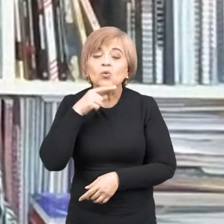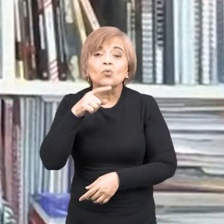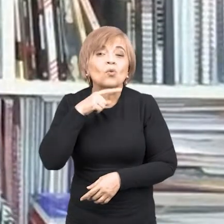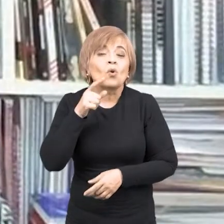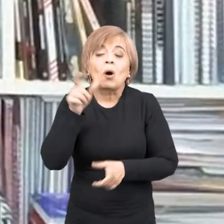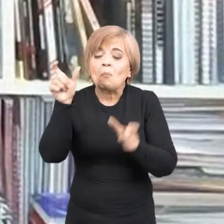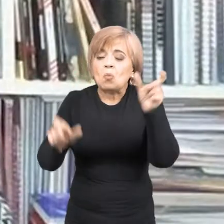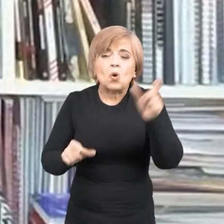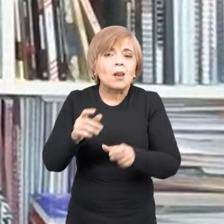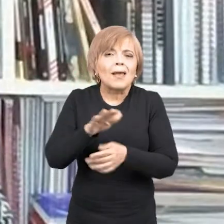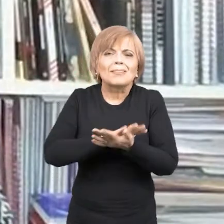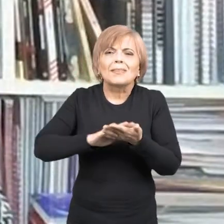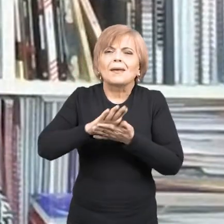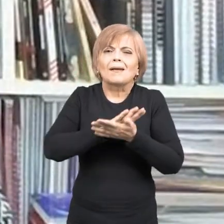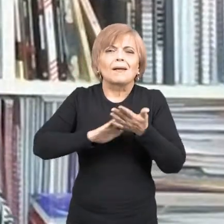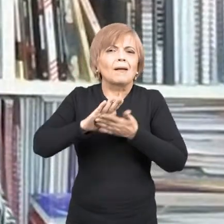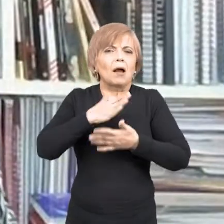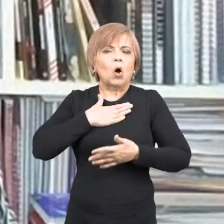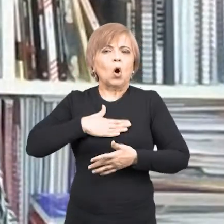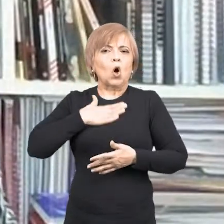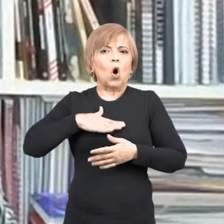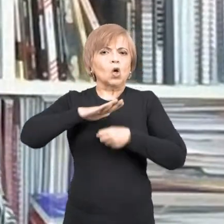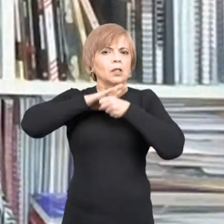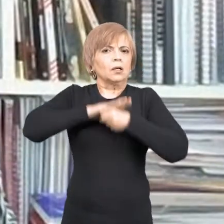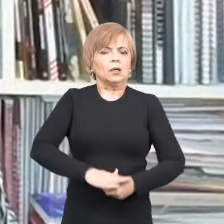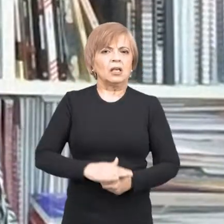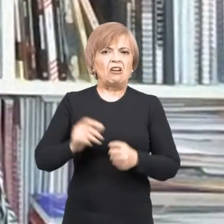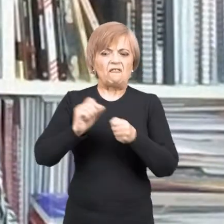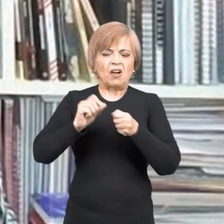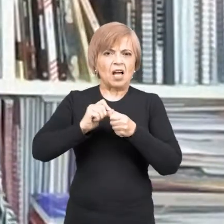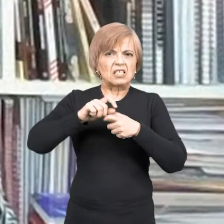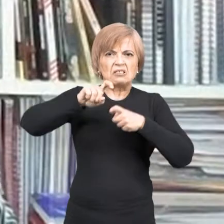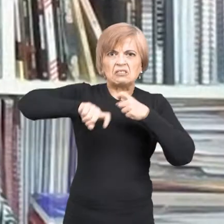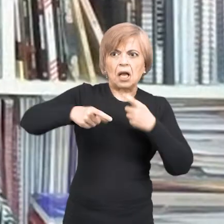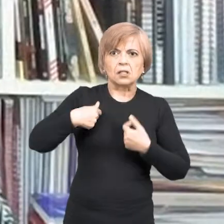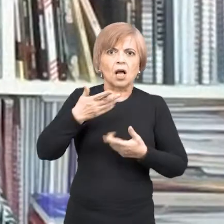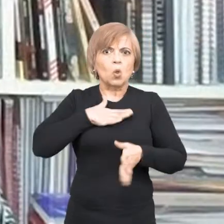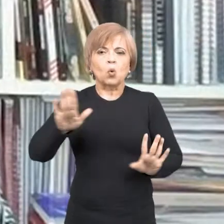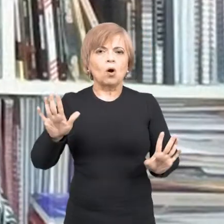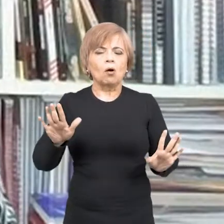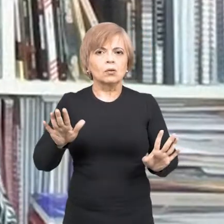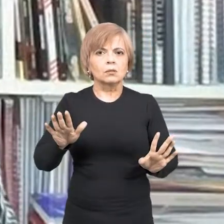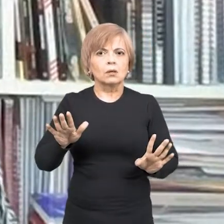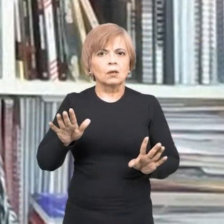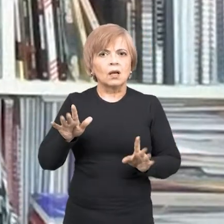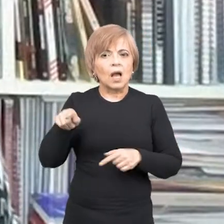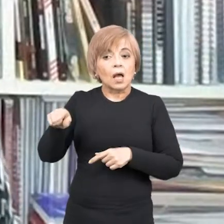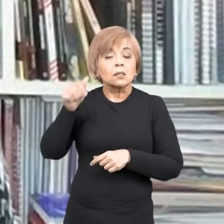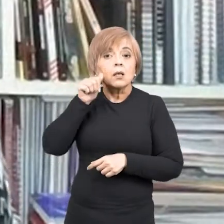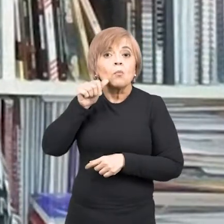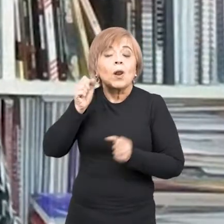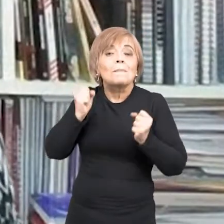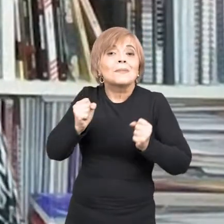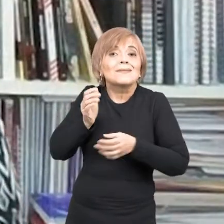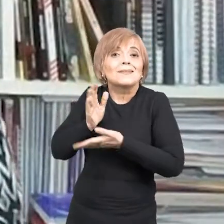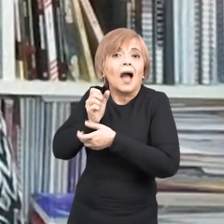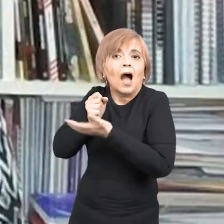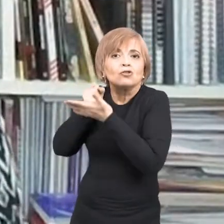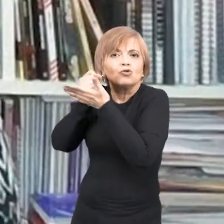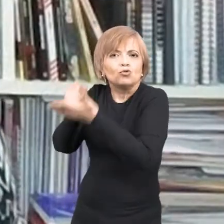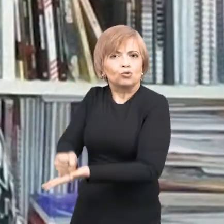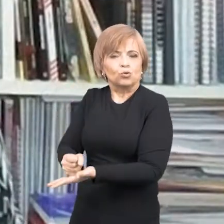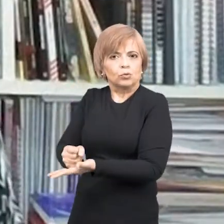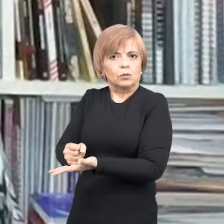apanhar, nenhuma mulher gosta de ser humilhada, de ser forçada a fazer algo sexual que ela não queira. Essa mulher, ela precisa de